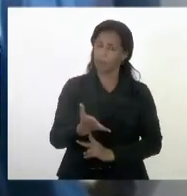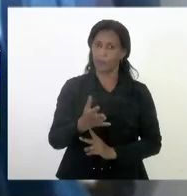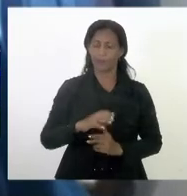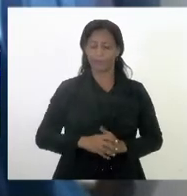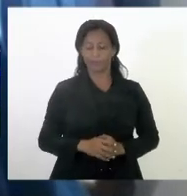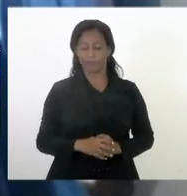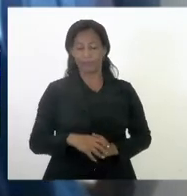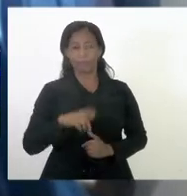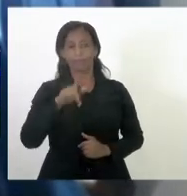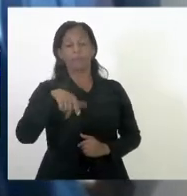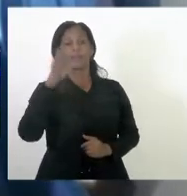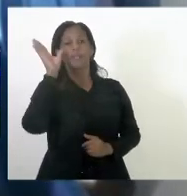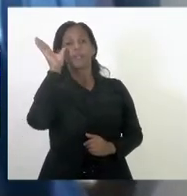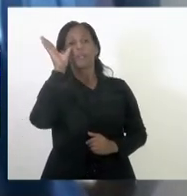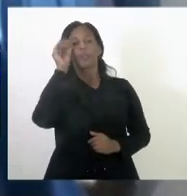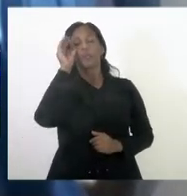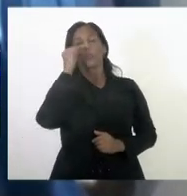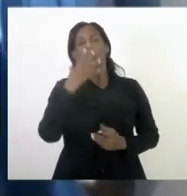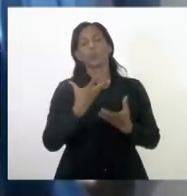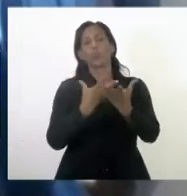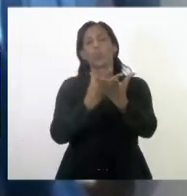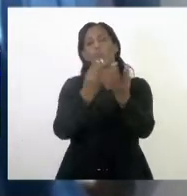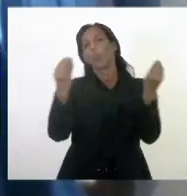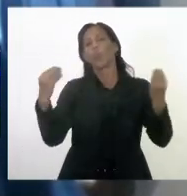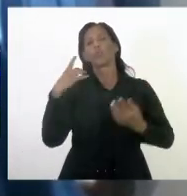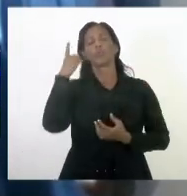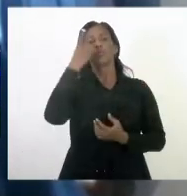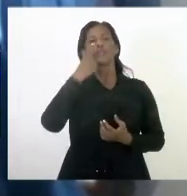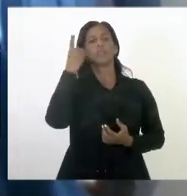É curioso, né? Muitos deputados fazem